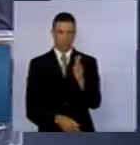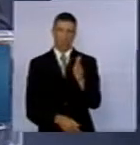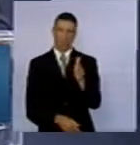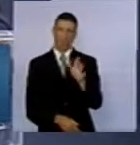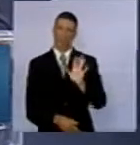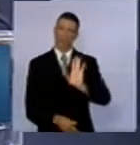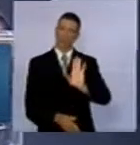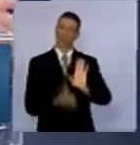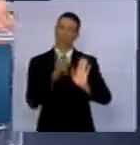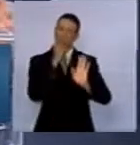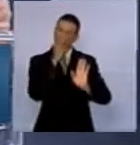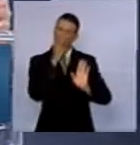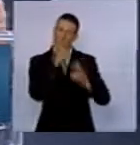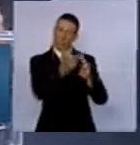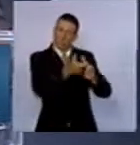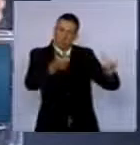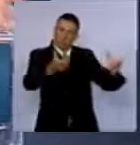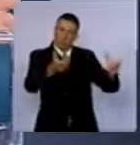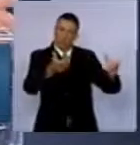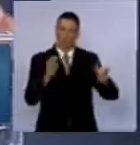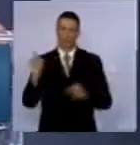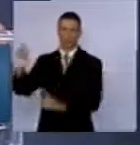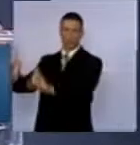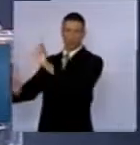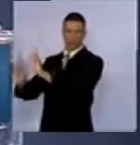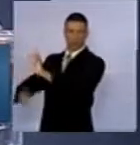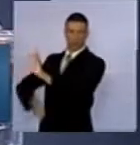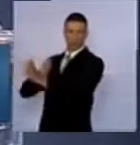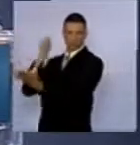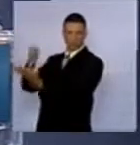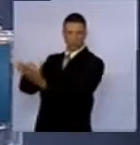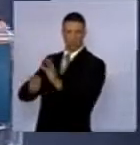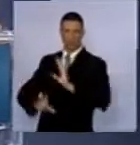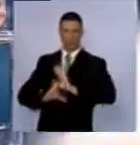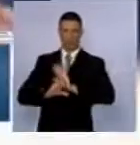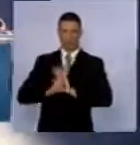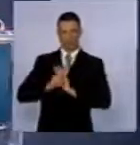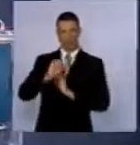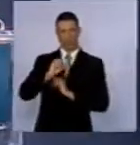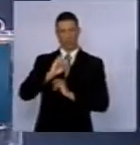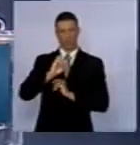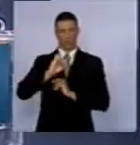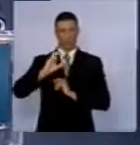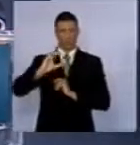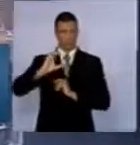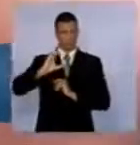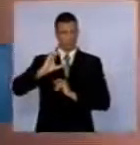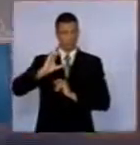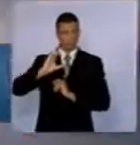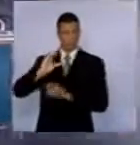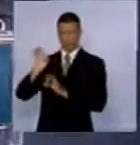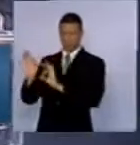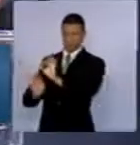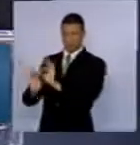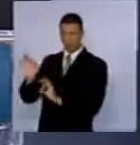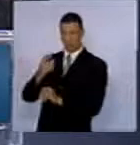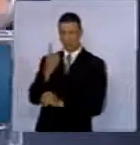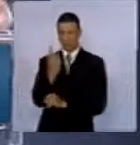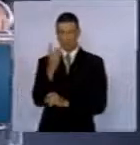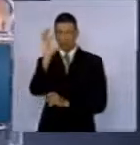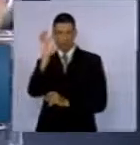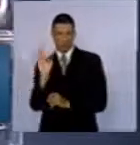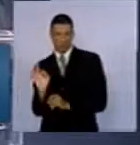que isso aumente. E na TV fechada, agora, com a lei do SEAC, a gente vê aí falando esses números de 1%, que pode